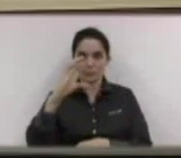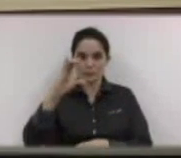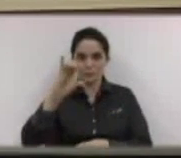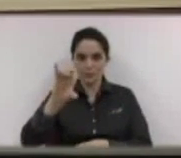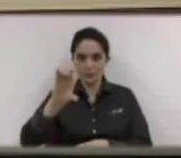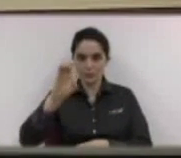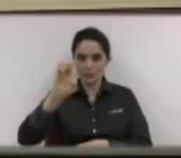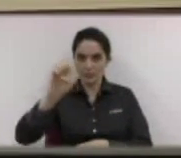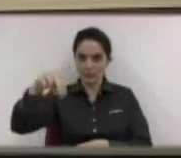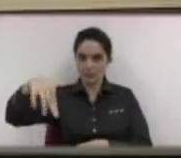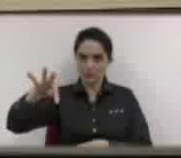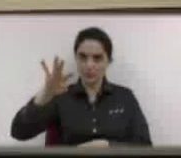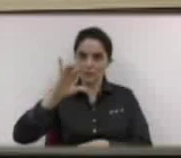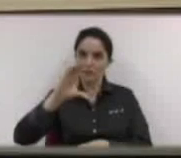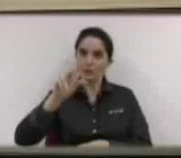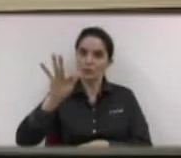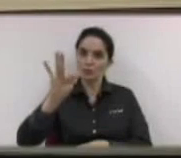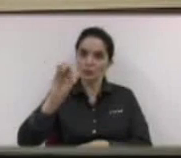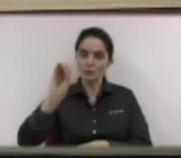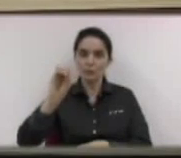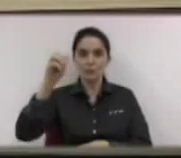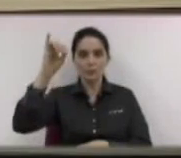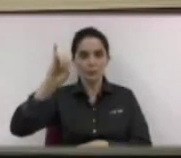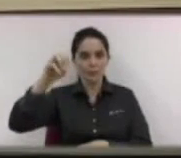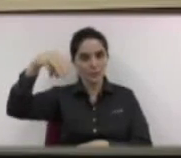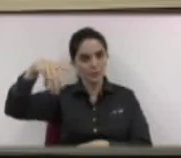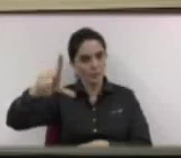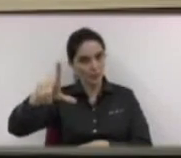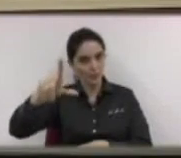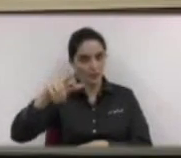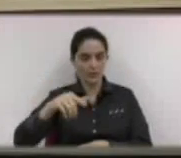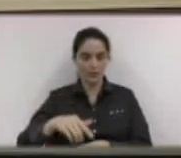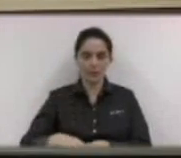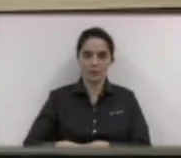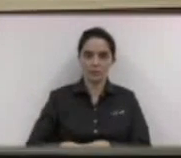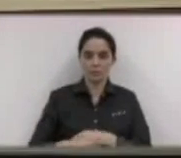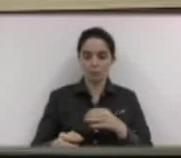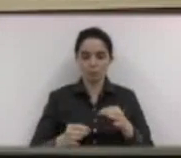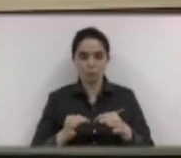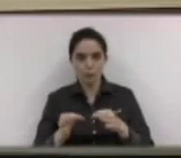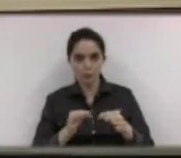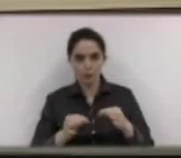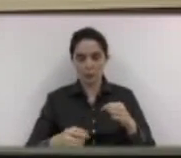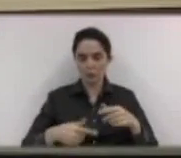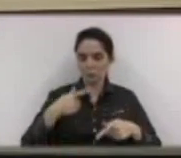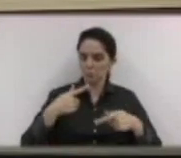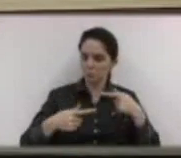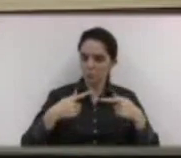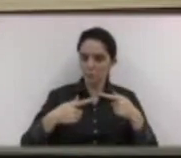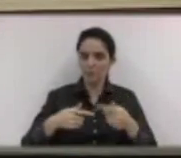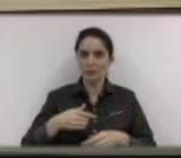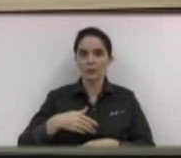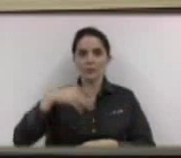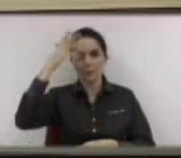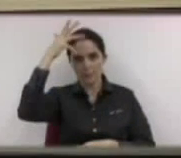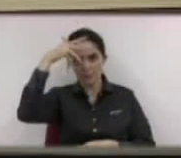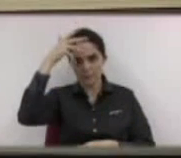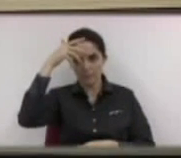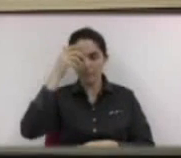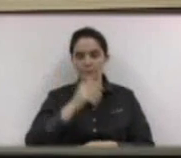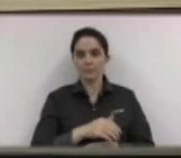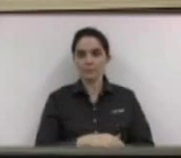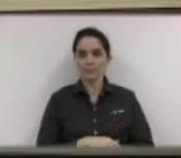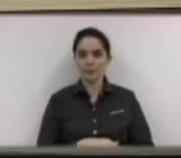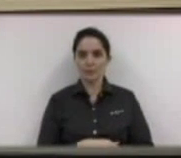e representante do IML. Está em discussão. Para discutir, nobre vereadora Érica Tanque. Senhor presidente, nobres